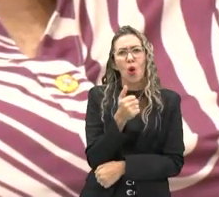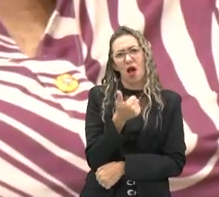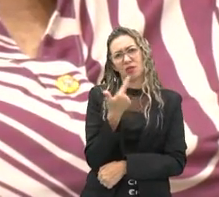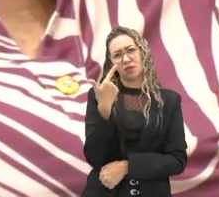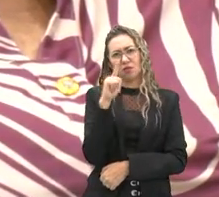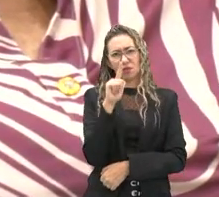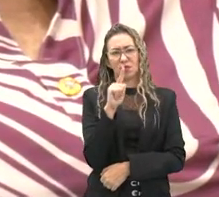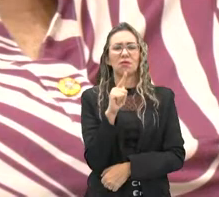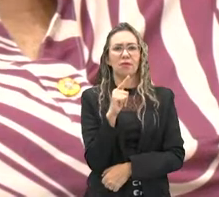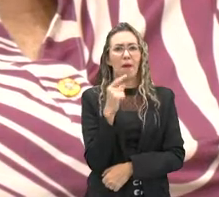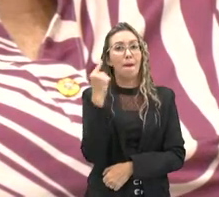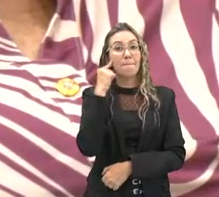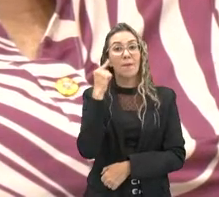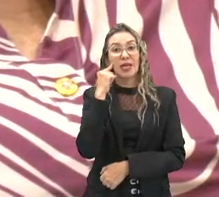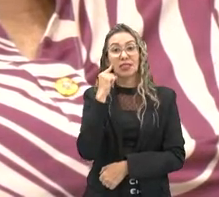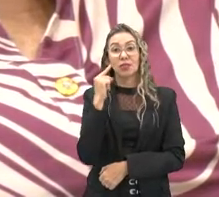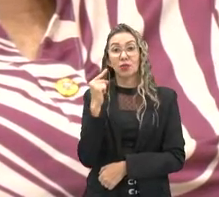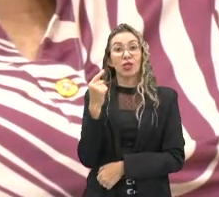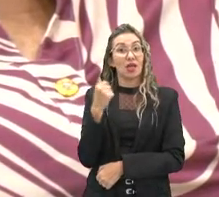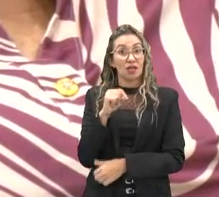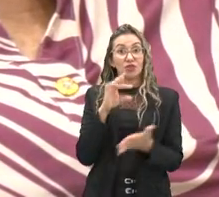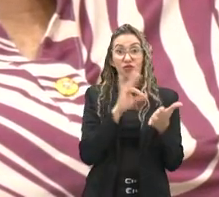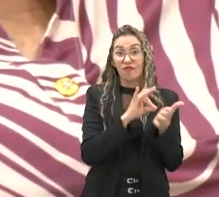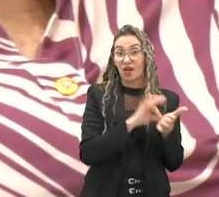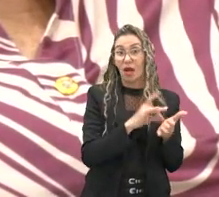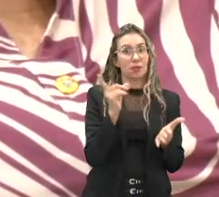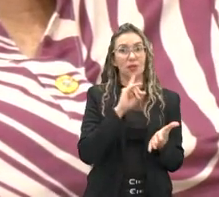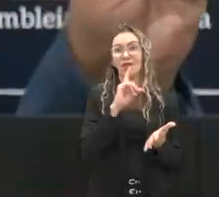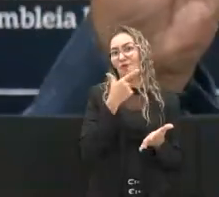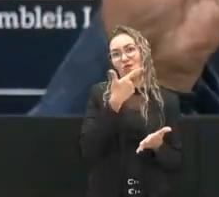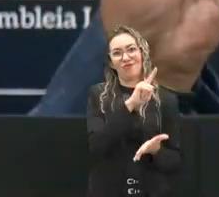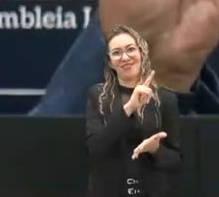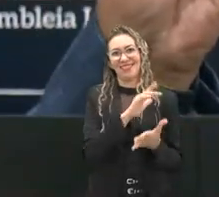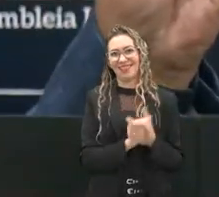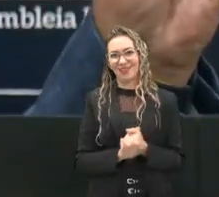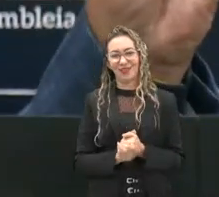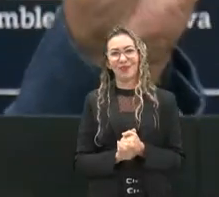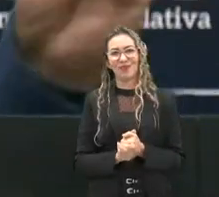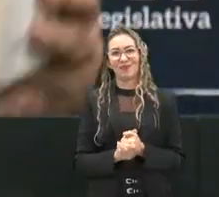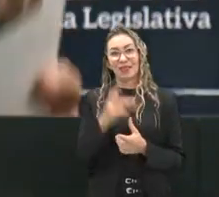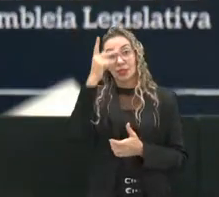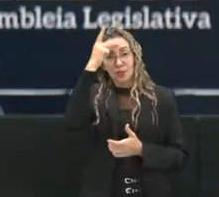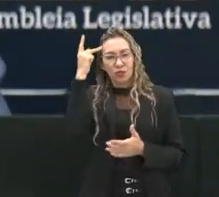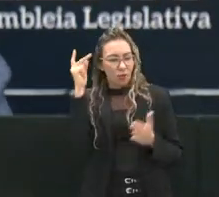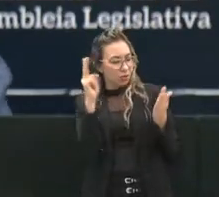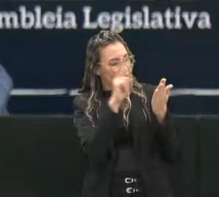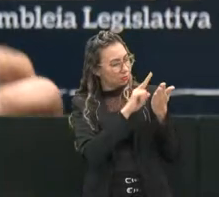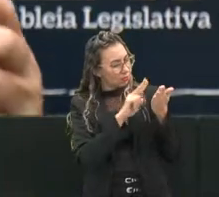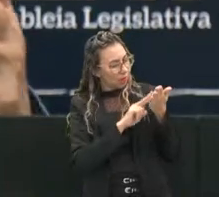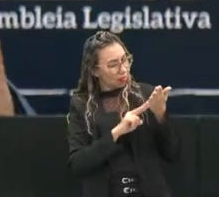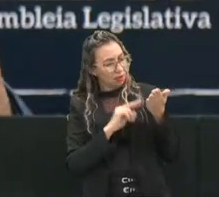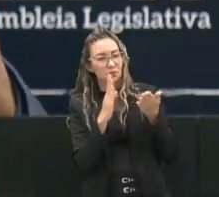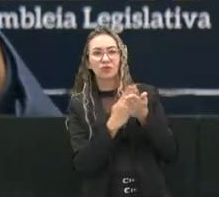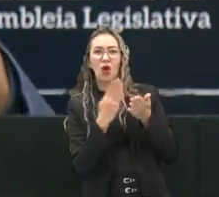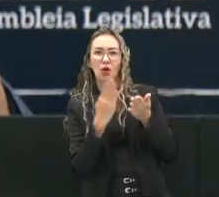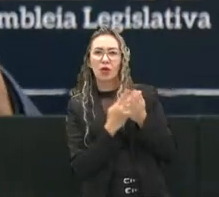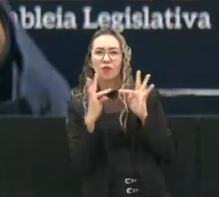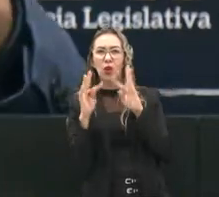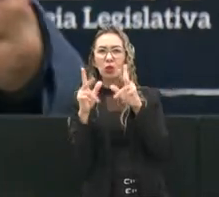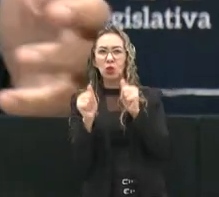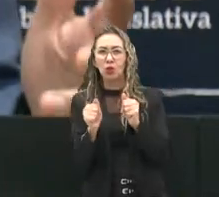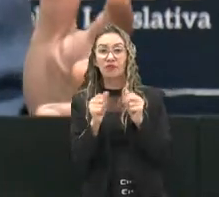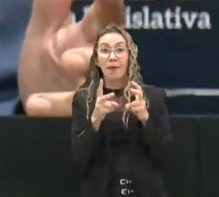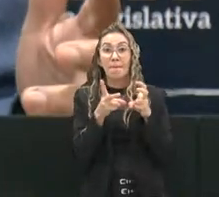Santos? As pessoas que conseguirem ler de fio a pavio esse livro aqui, vai conseguir ver.